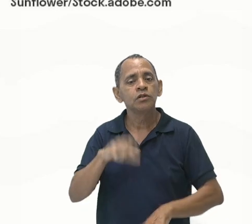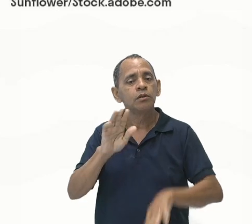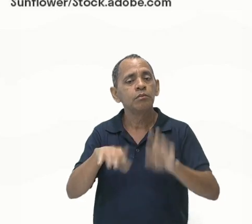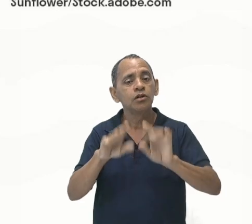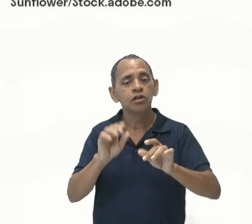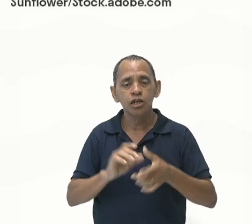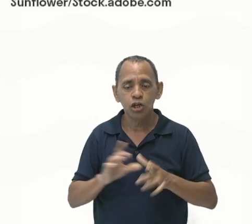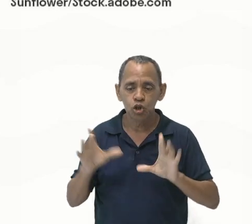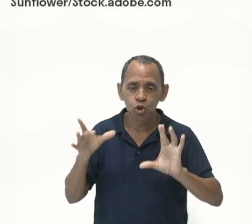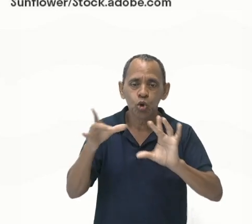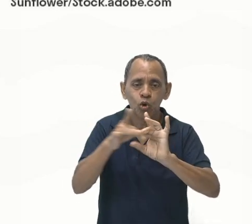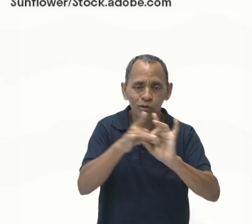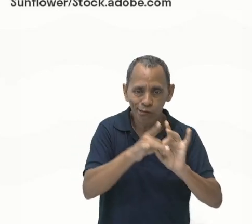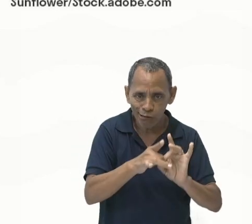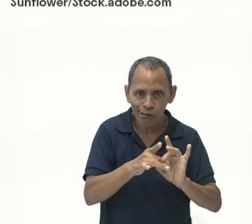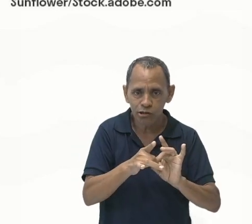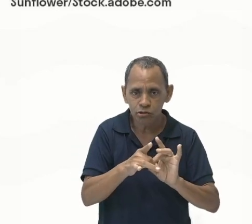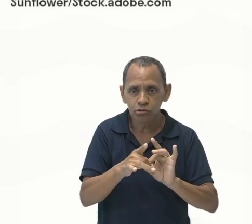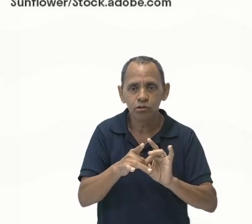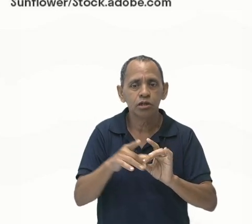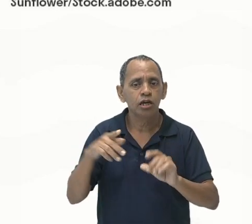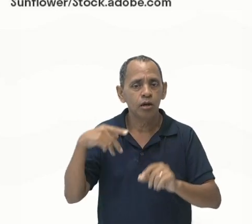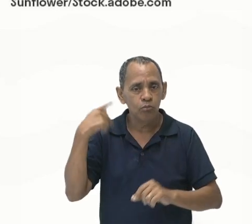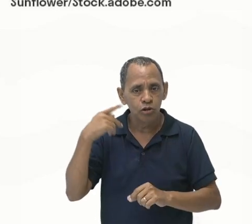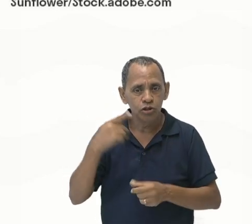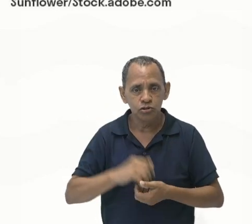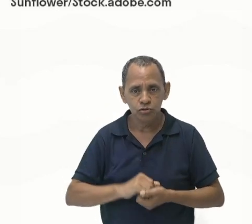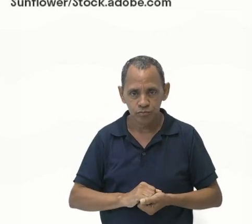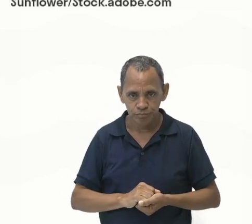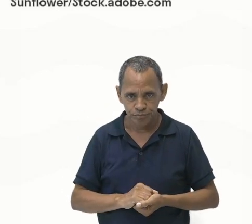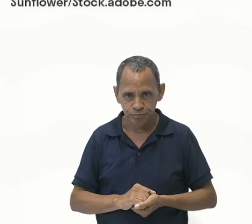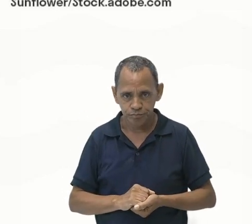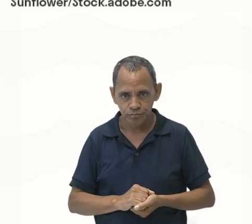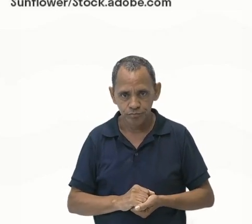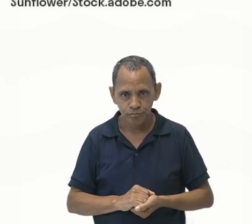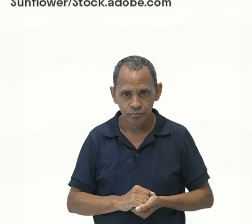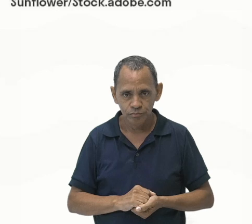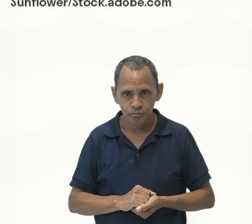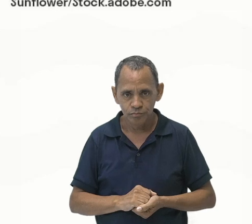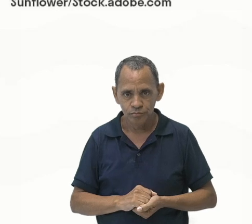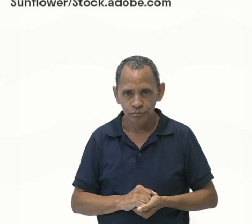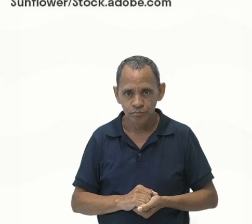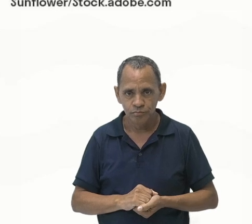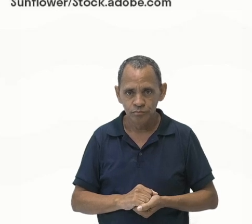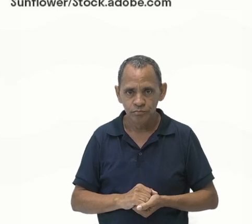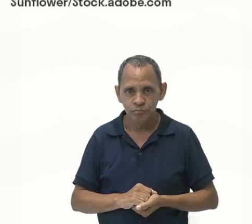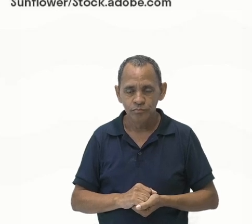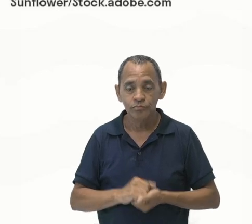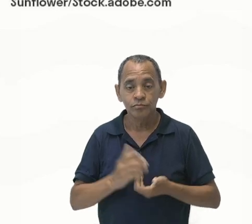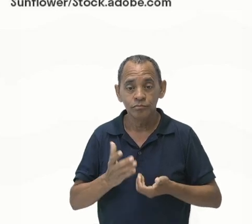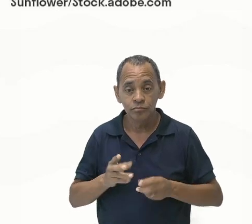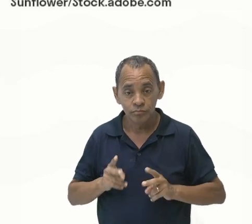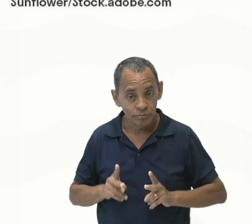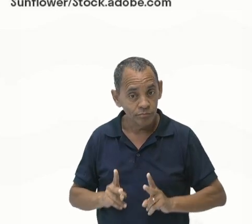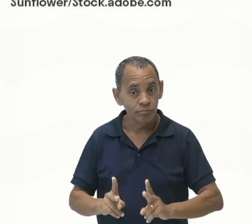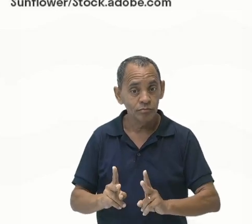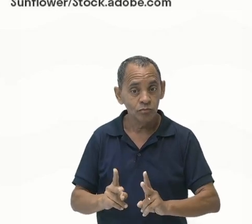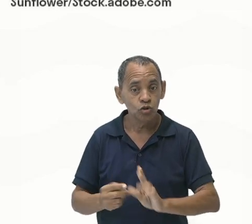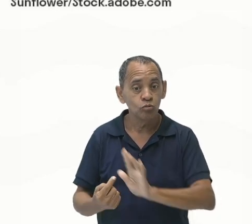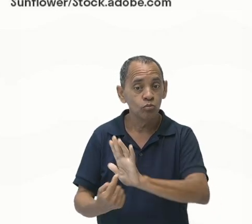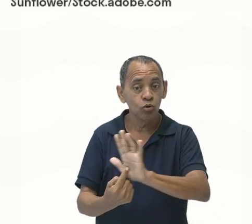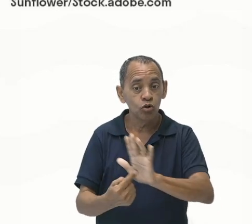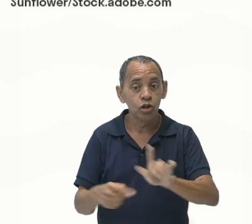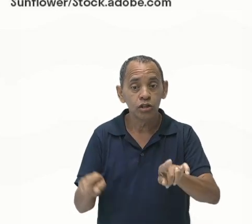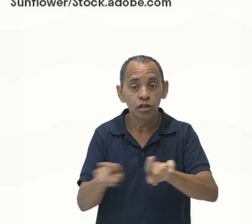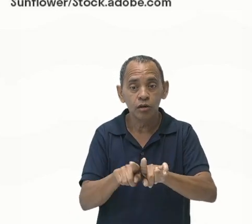muito também do contexto político e econômico vivenciado por esses blocos, certo? Bem, dando